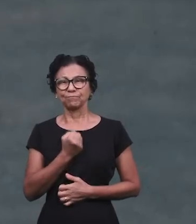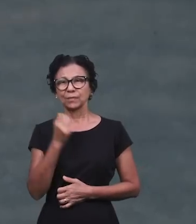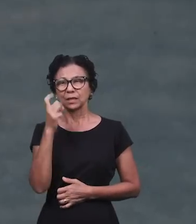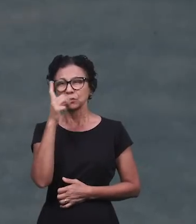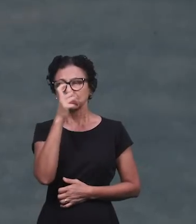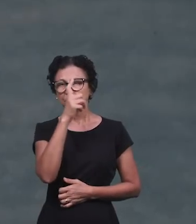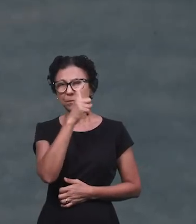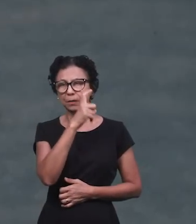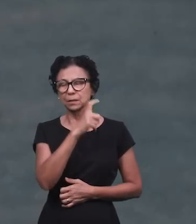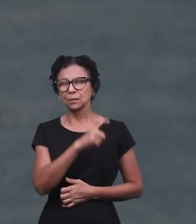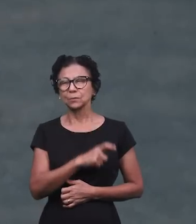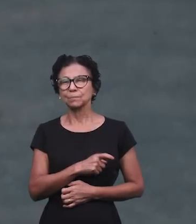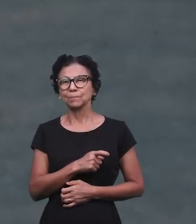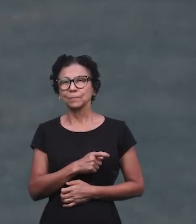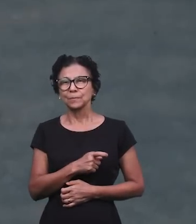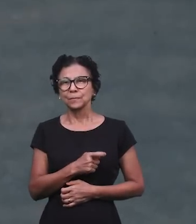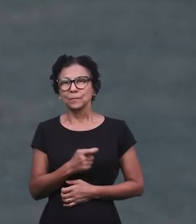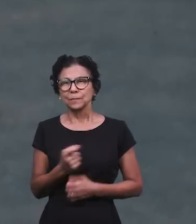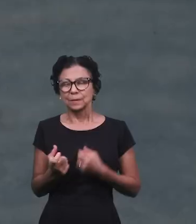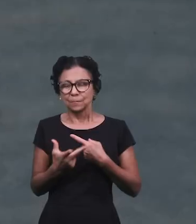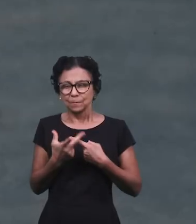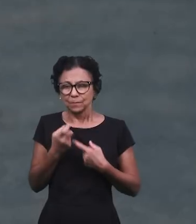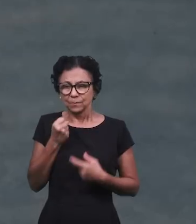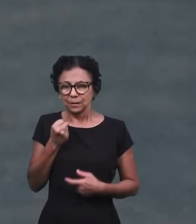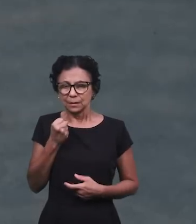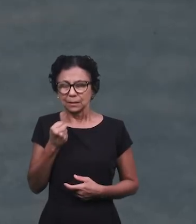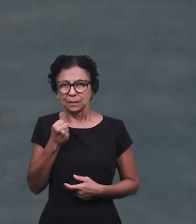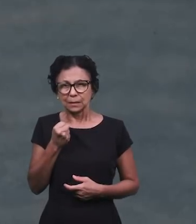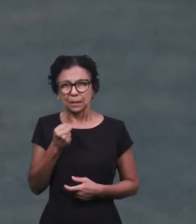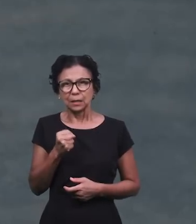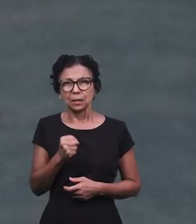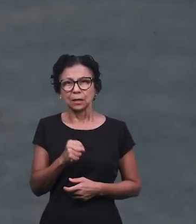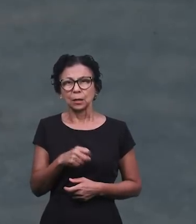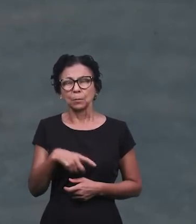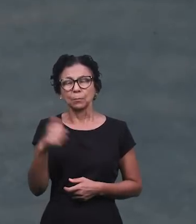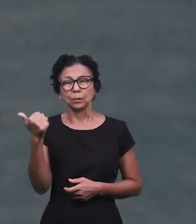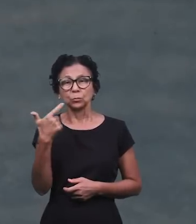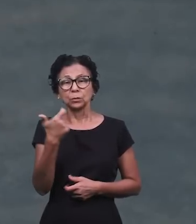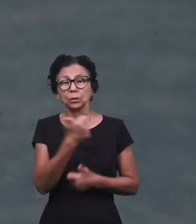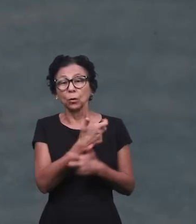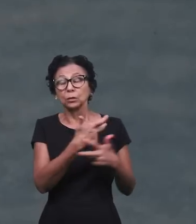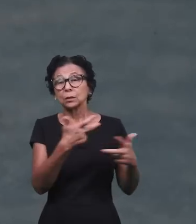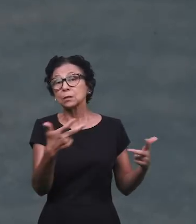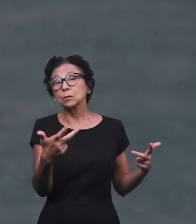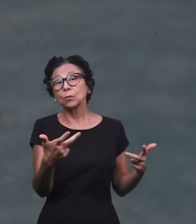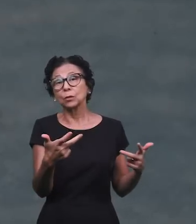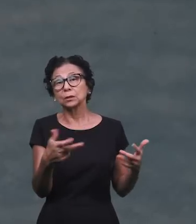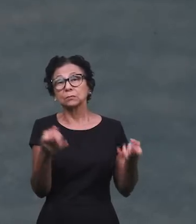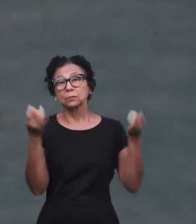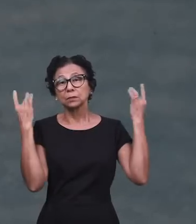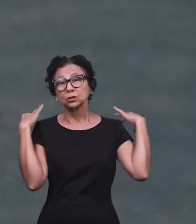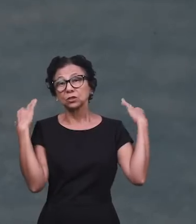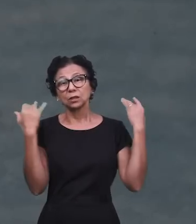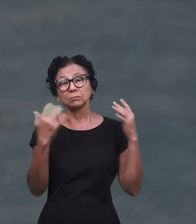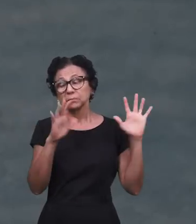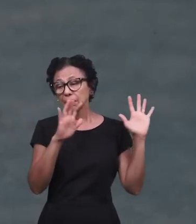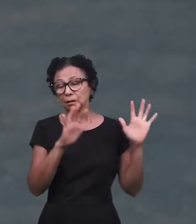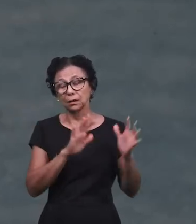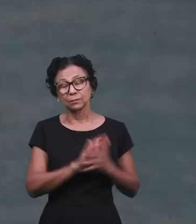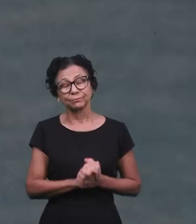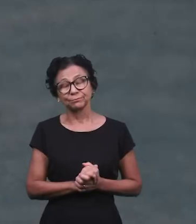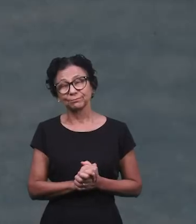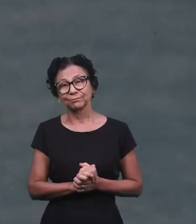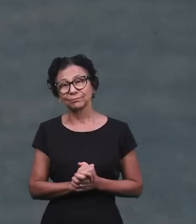ser vencida até do que outras coisas que nós precisamos deixar para trás para viver a obra.